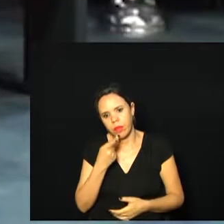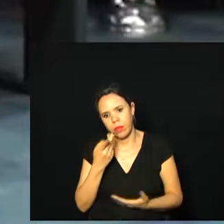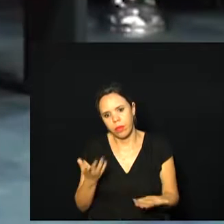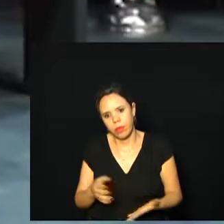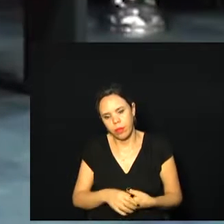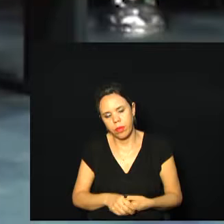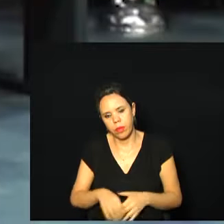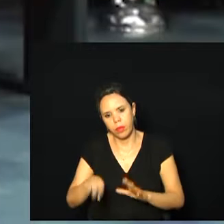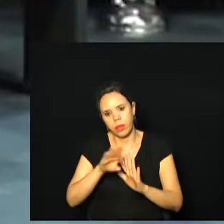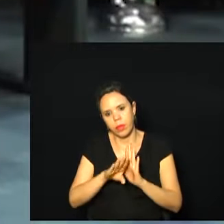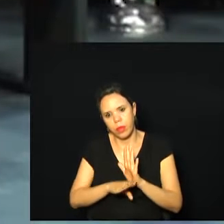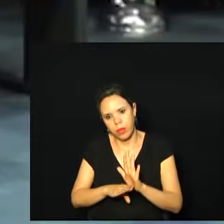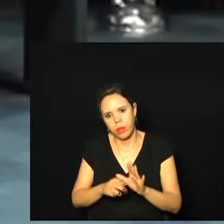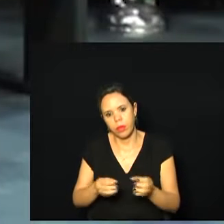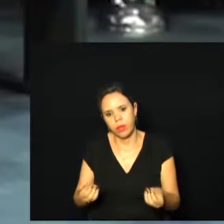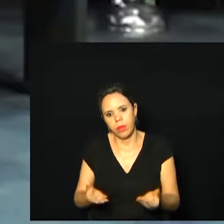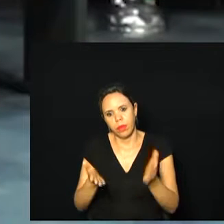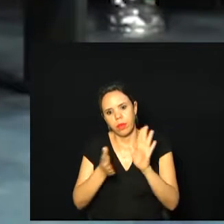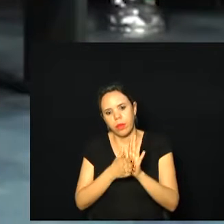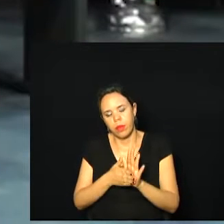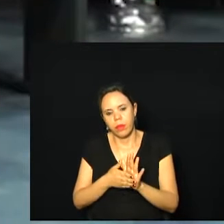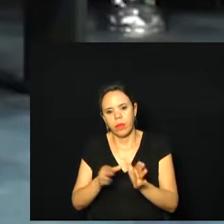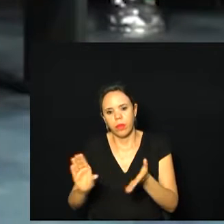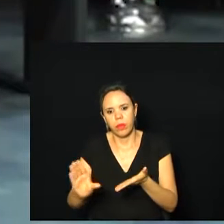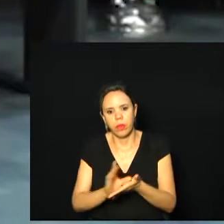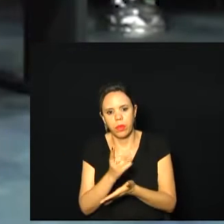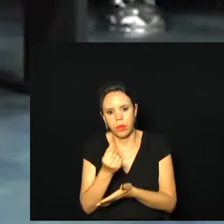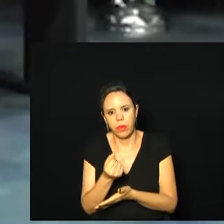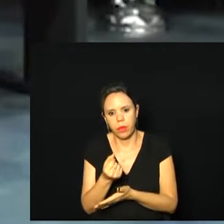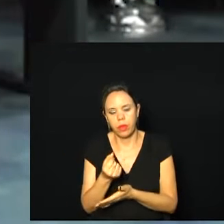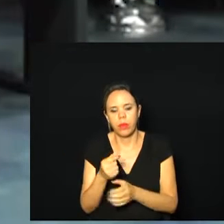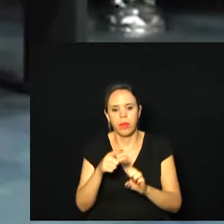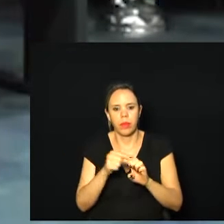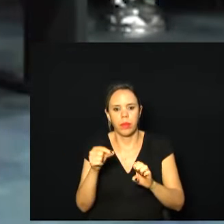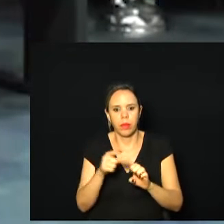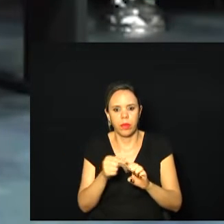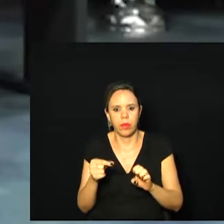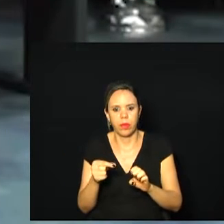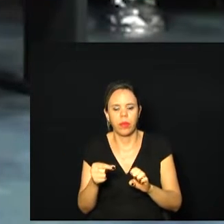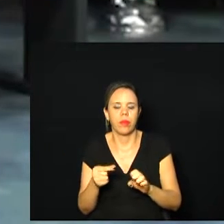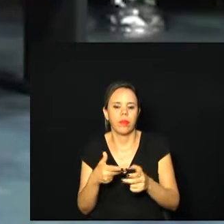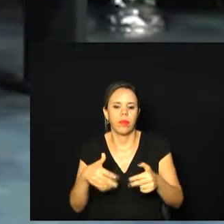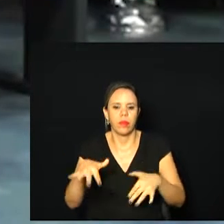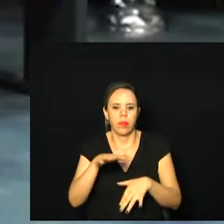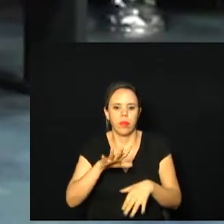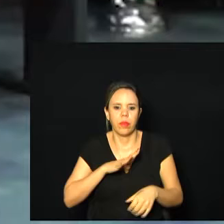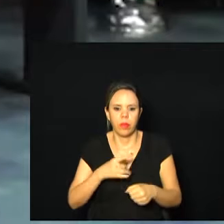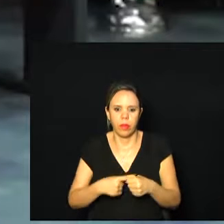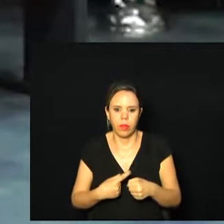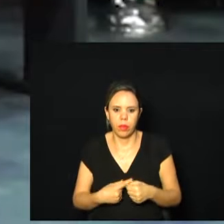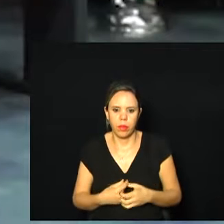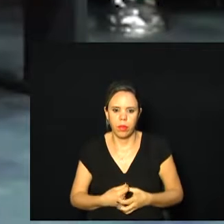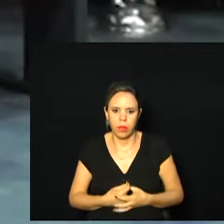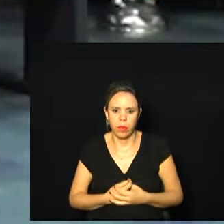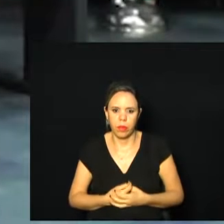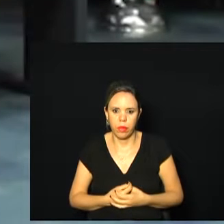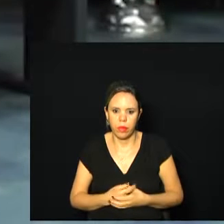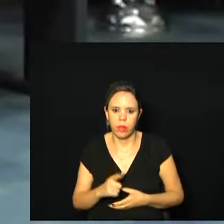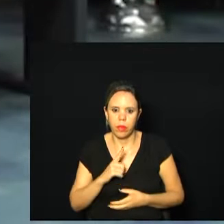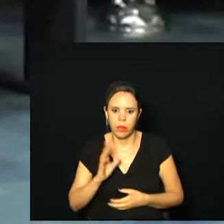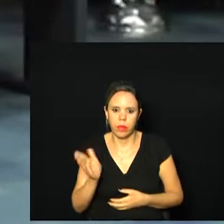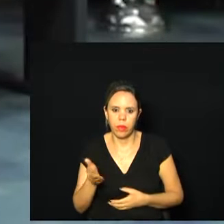o programa que vai propiciar aí empréstimos aos micros e pequenos empresários do nosso município. Nós